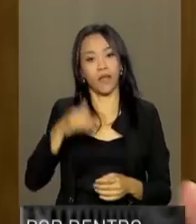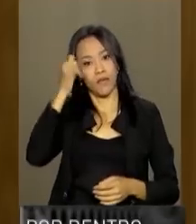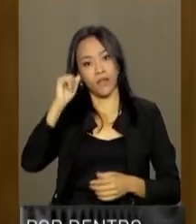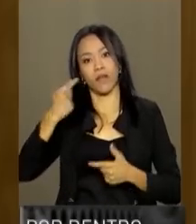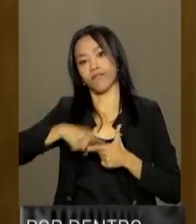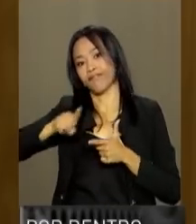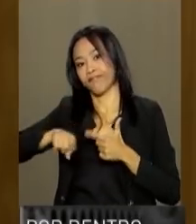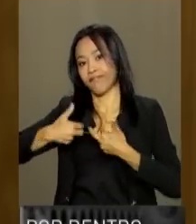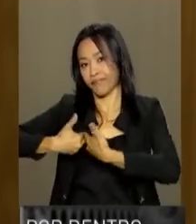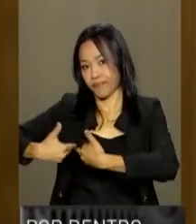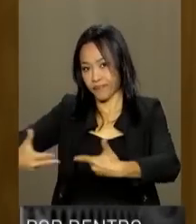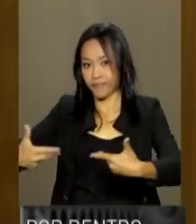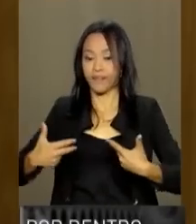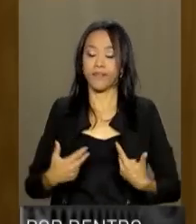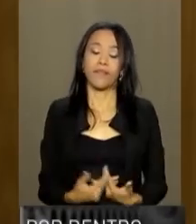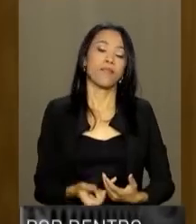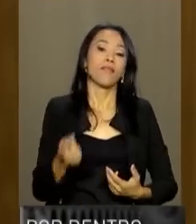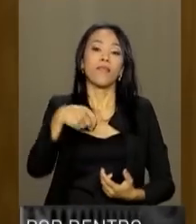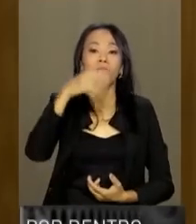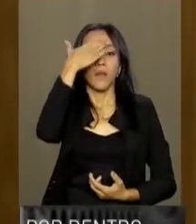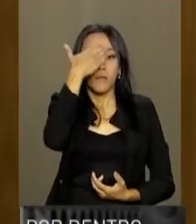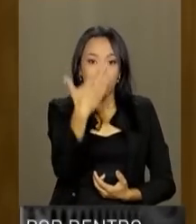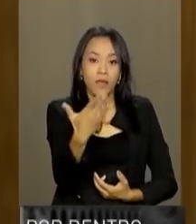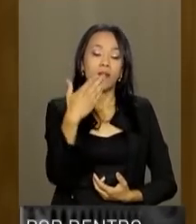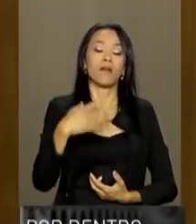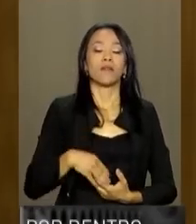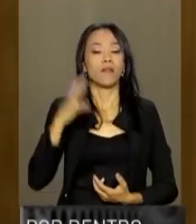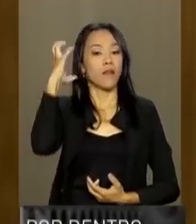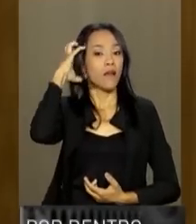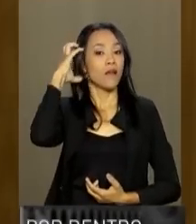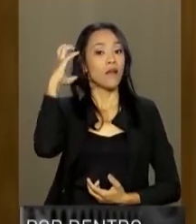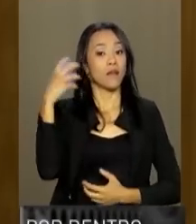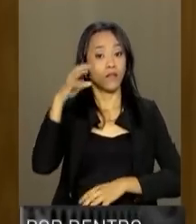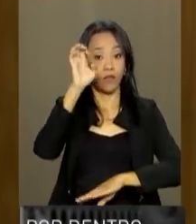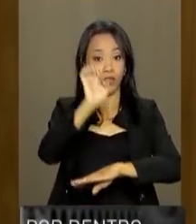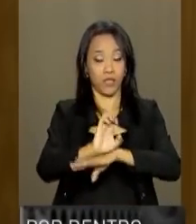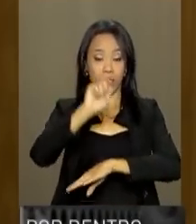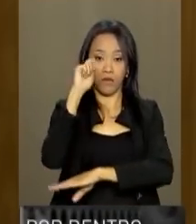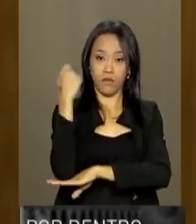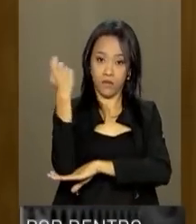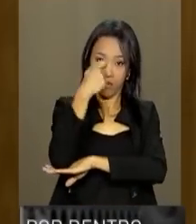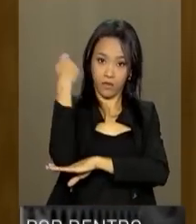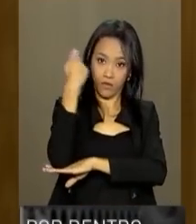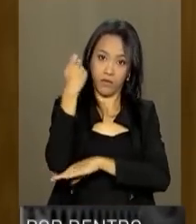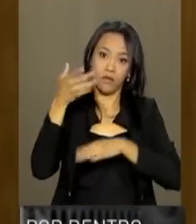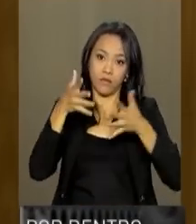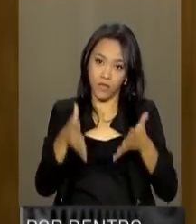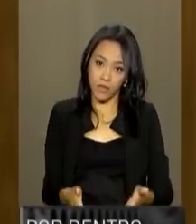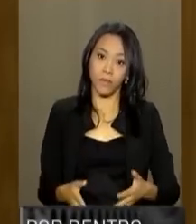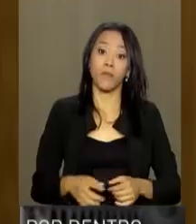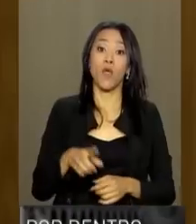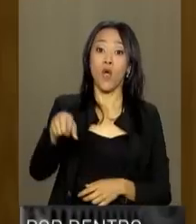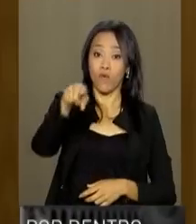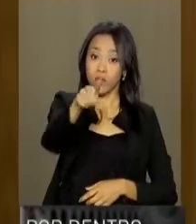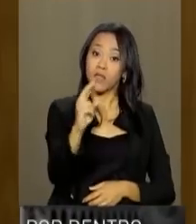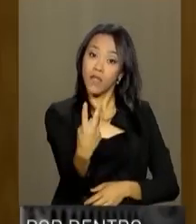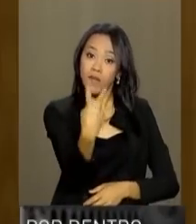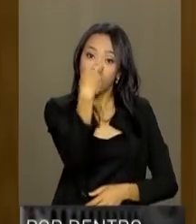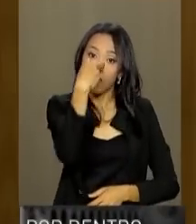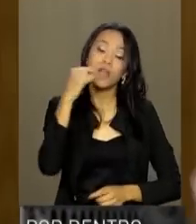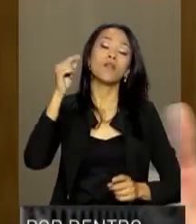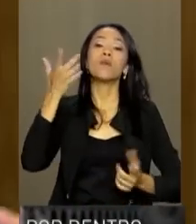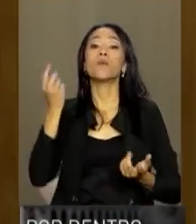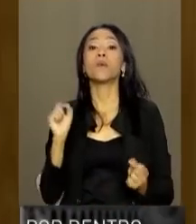obrigada daniela lemes da rádio bandnews fm de porto alegre no rio grande do sul pela sua participação você está acompanhando o programa por dentro